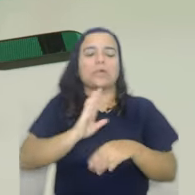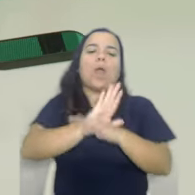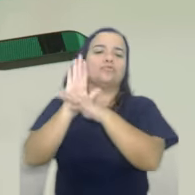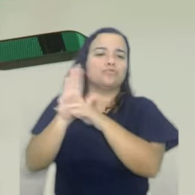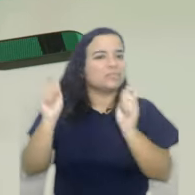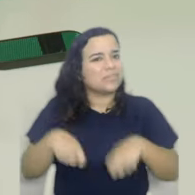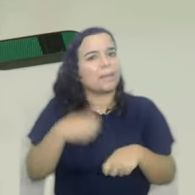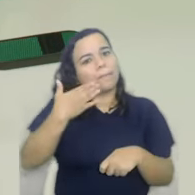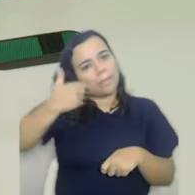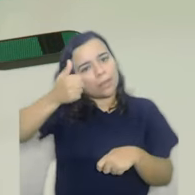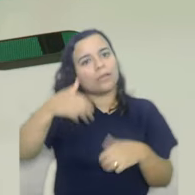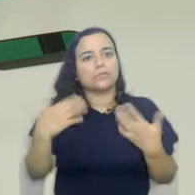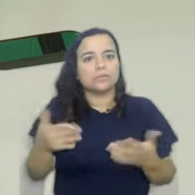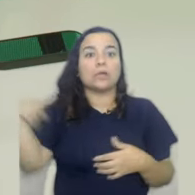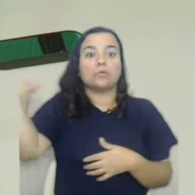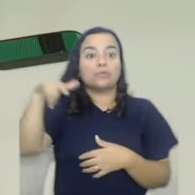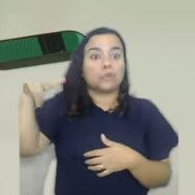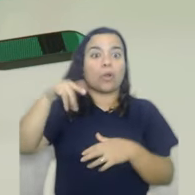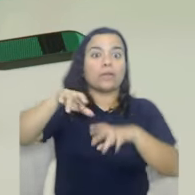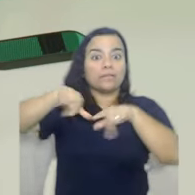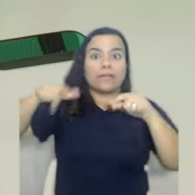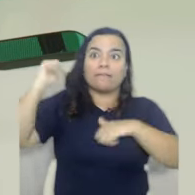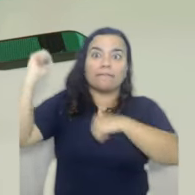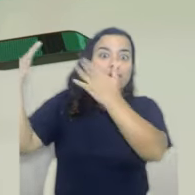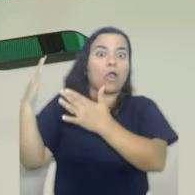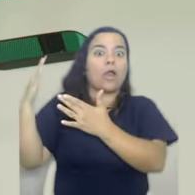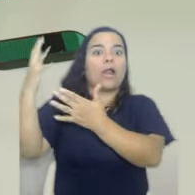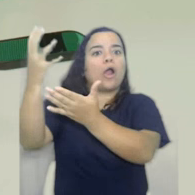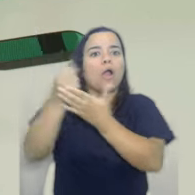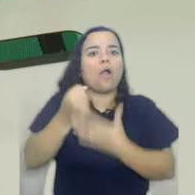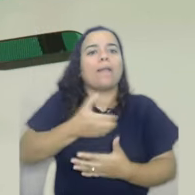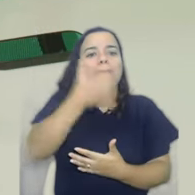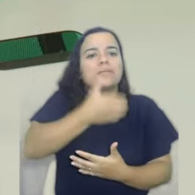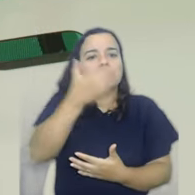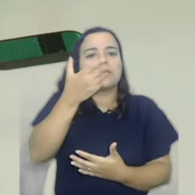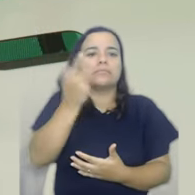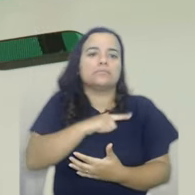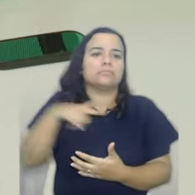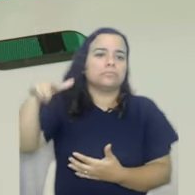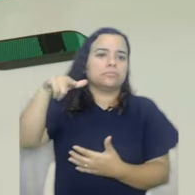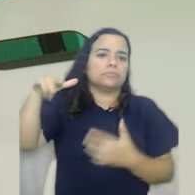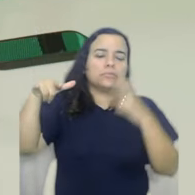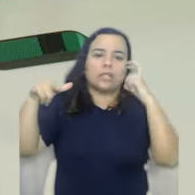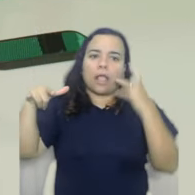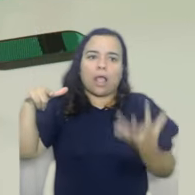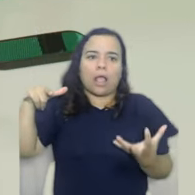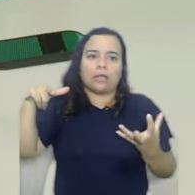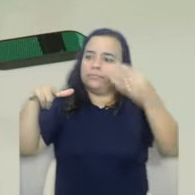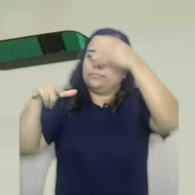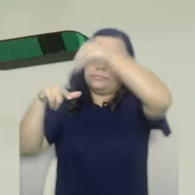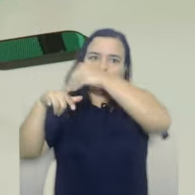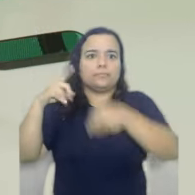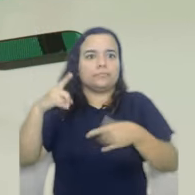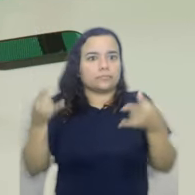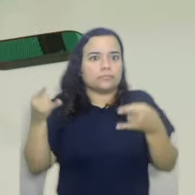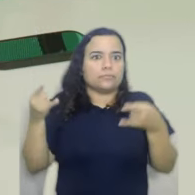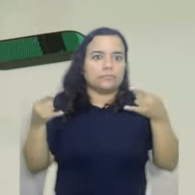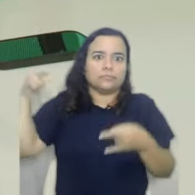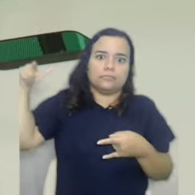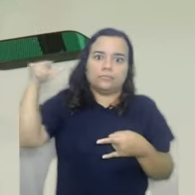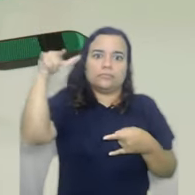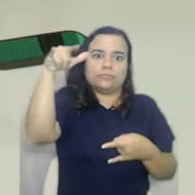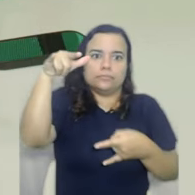em outros países que colhe maçã PR você ter uma ideia através da Inteligência Artificial ele vai é um robozinho ele colhe as